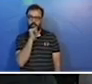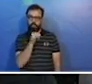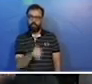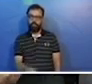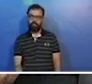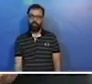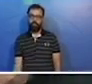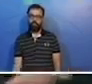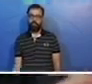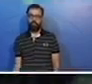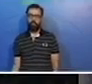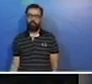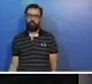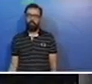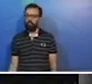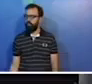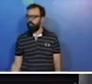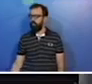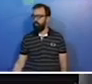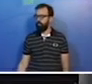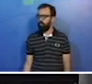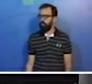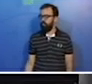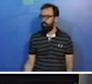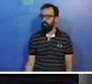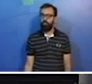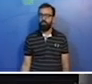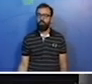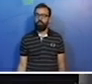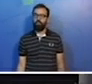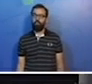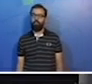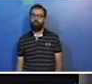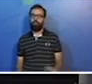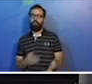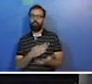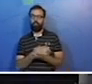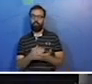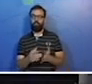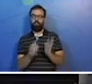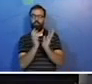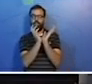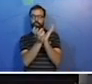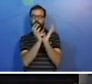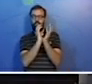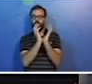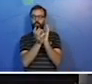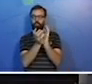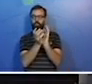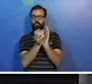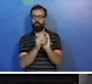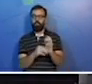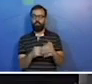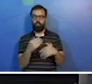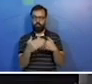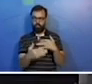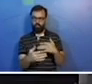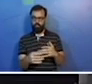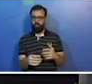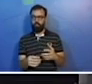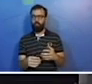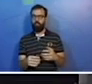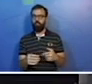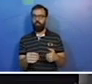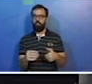eles fizeram. Começou aqui, ó, pela alga, o produtor. Em seguida, o consumidor